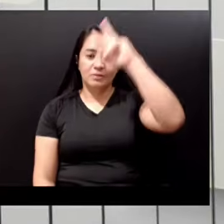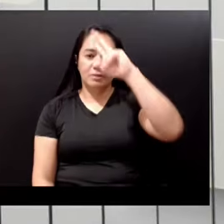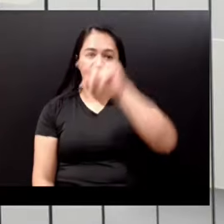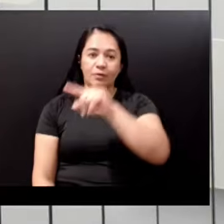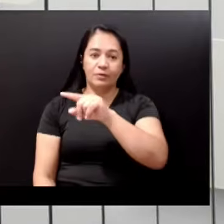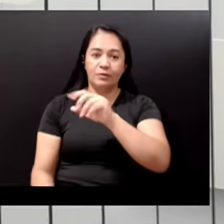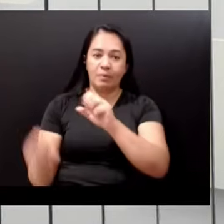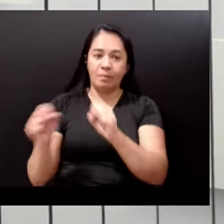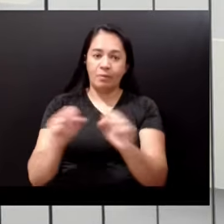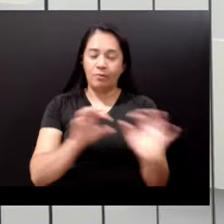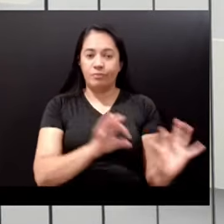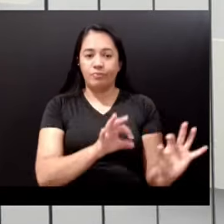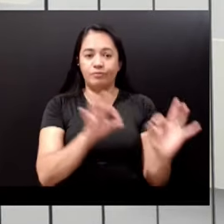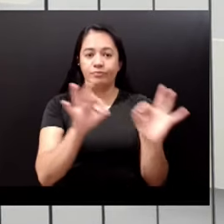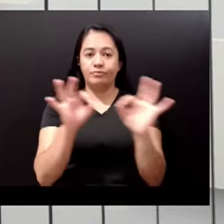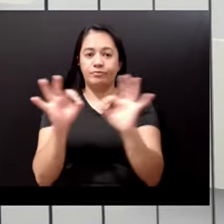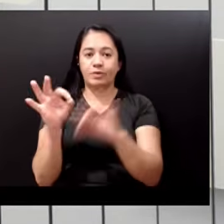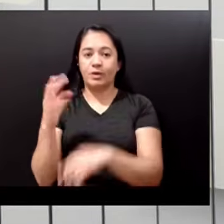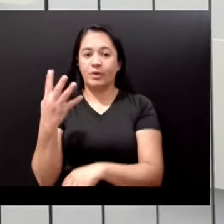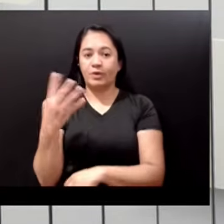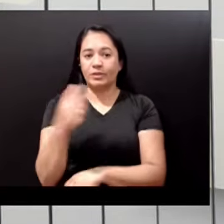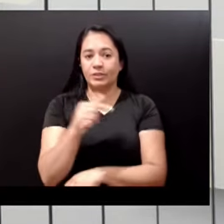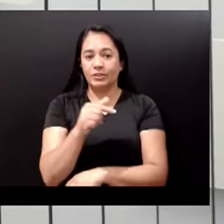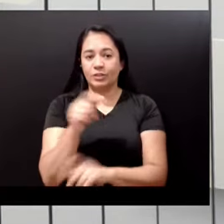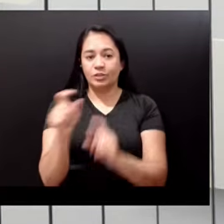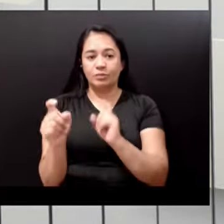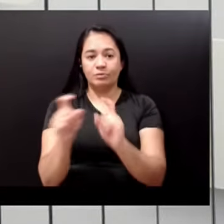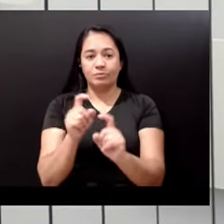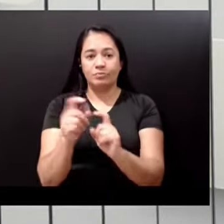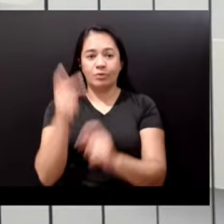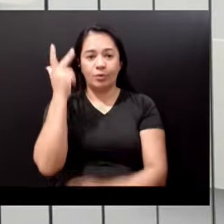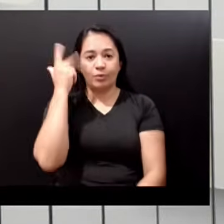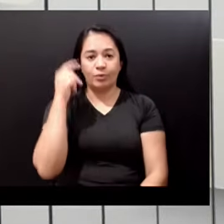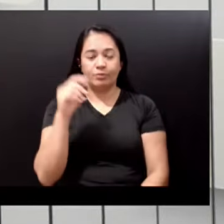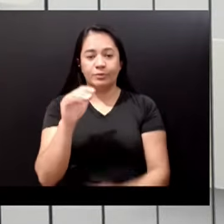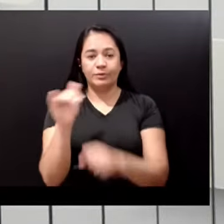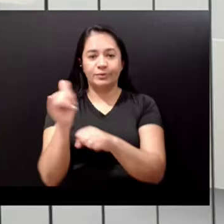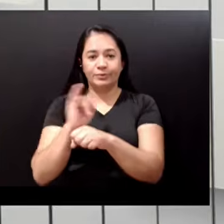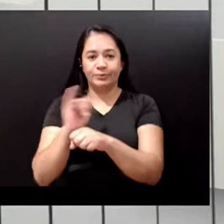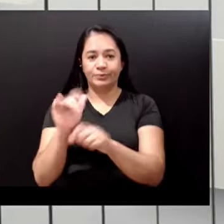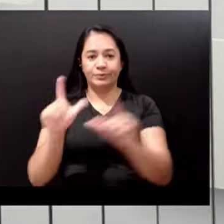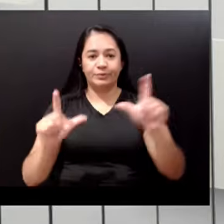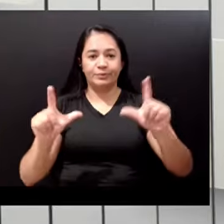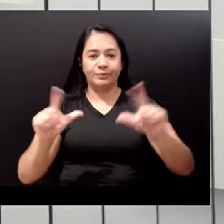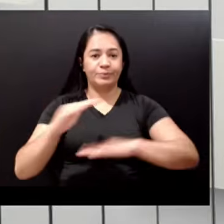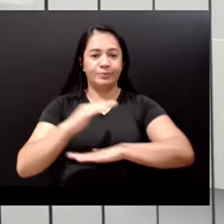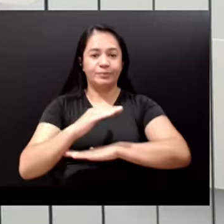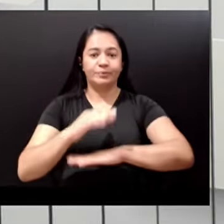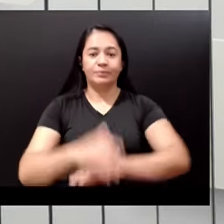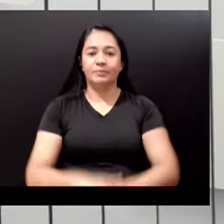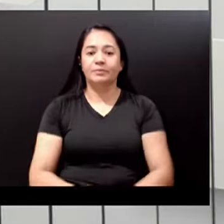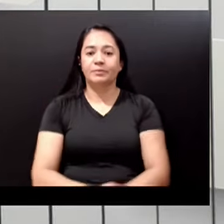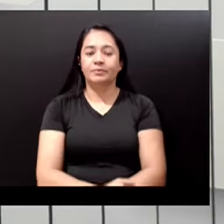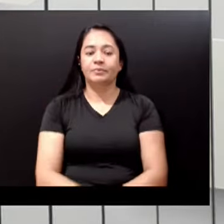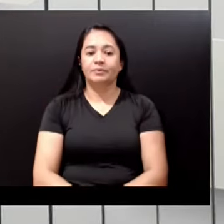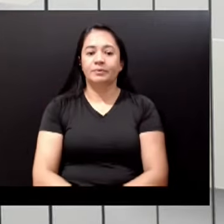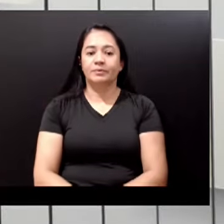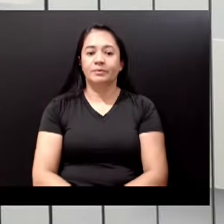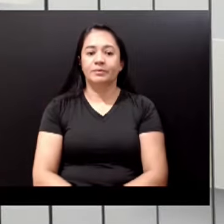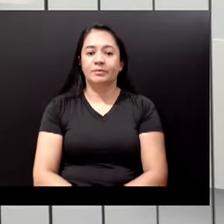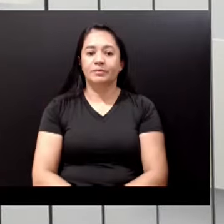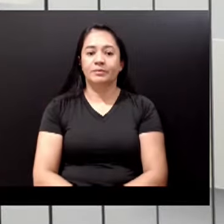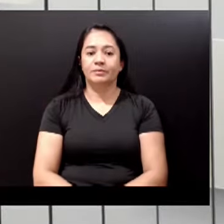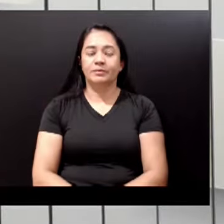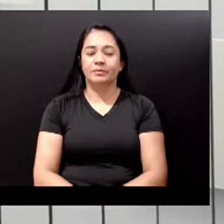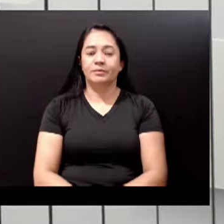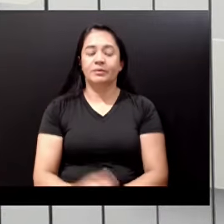íntegra a 47ª reunião ordinária no YouTube da TV Câmara Campinas. E olha só, a Câmara criou uma comissão